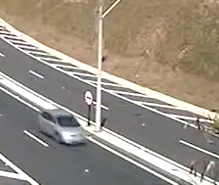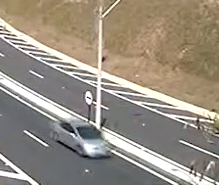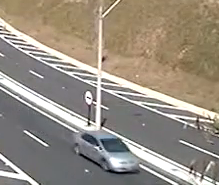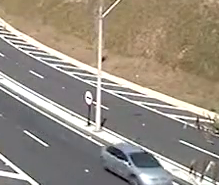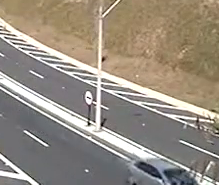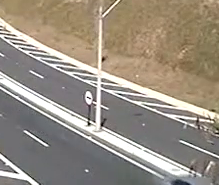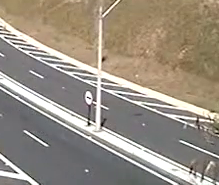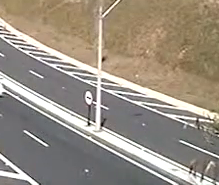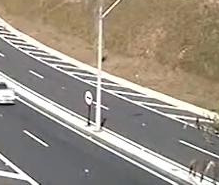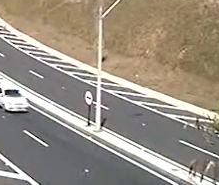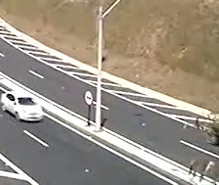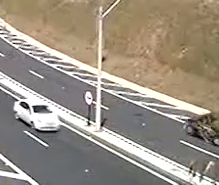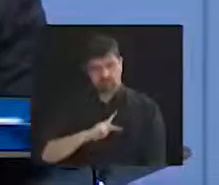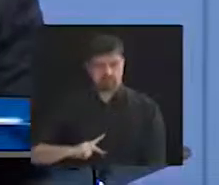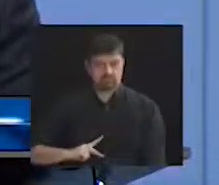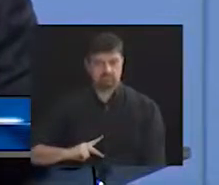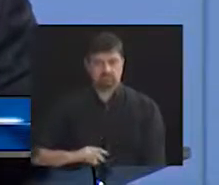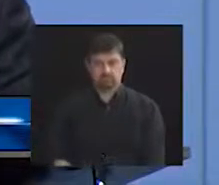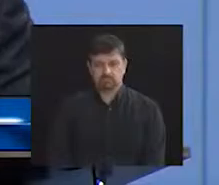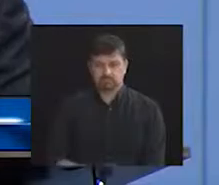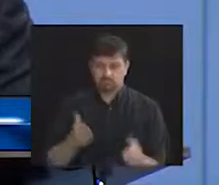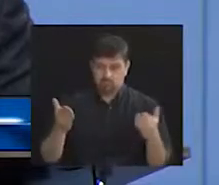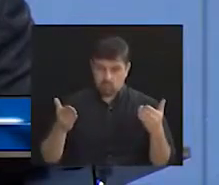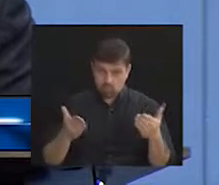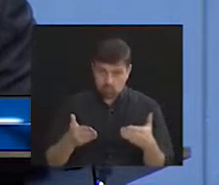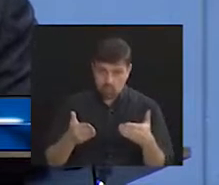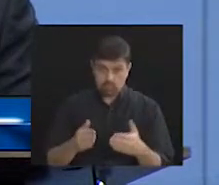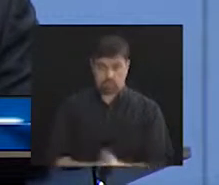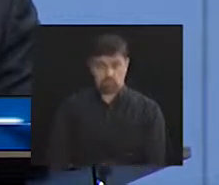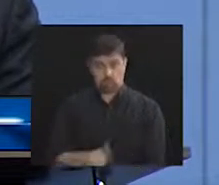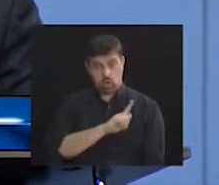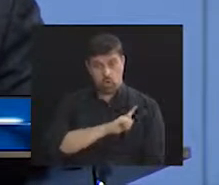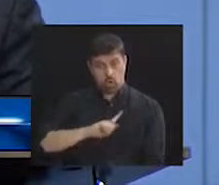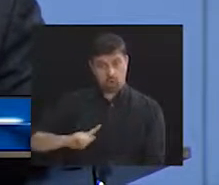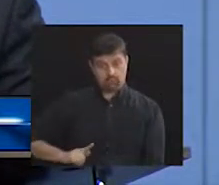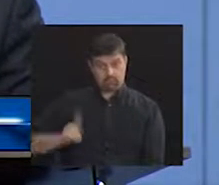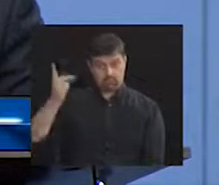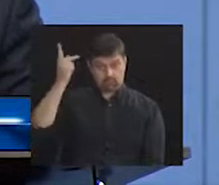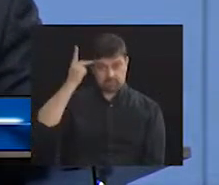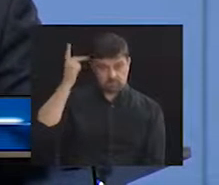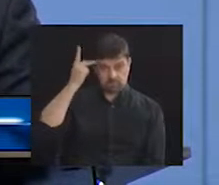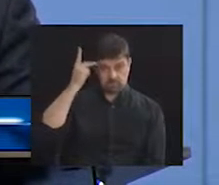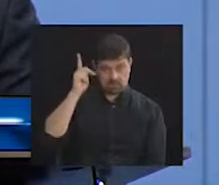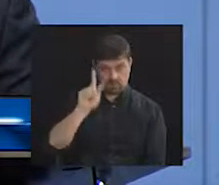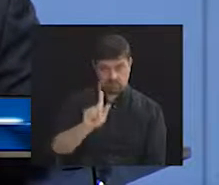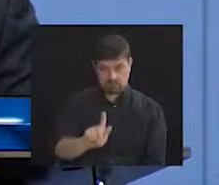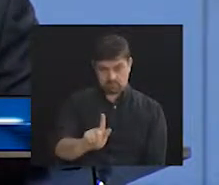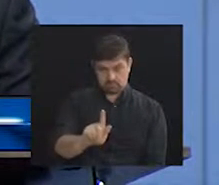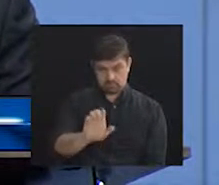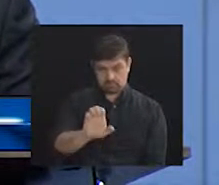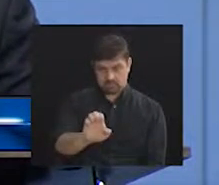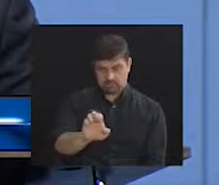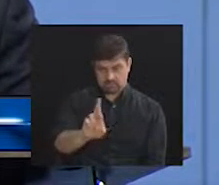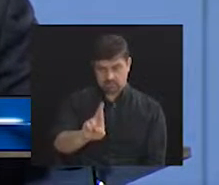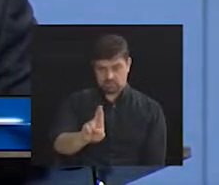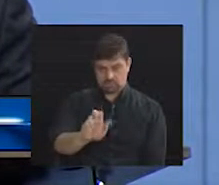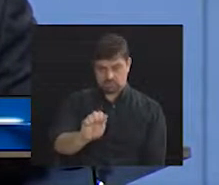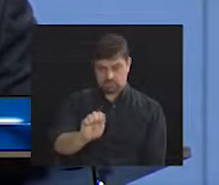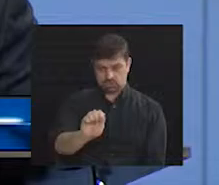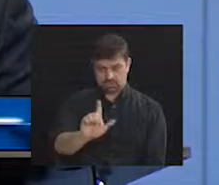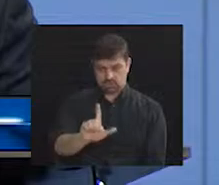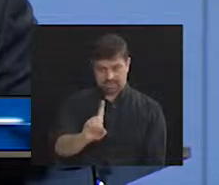remodelação do complexo viário hoje o nosso governador e o nosso prefeito